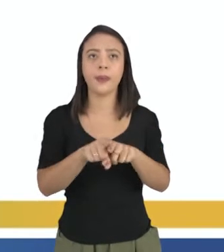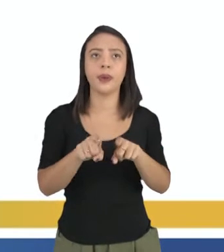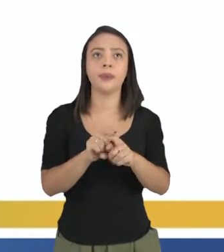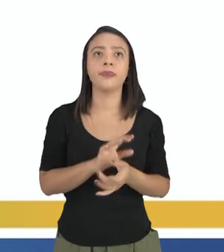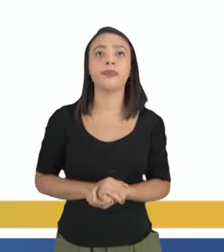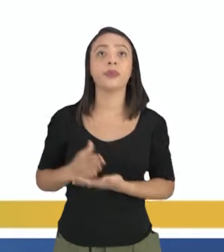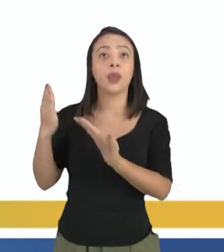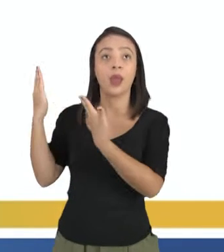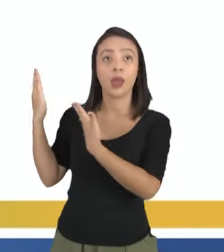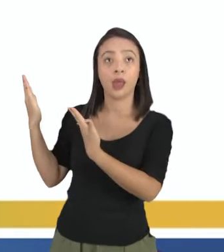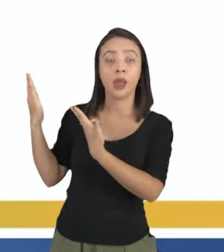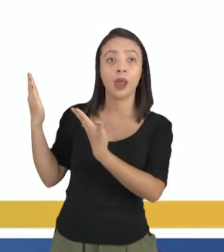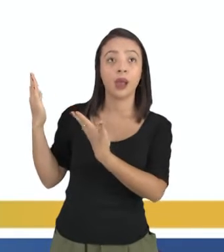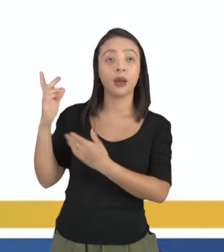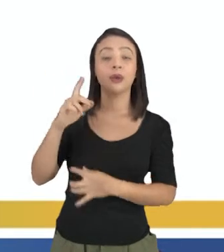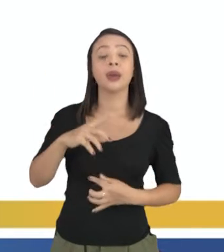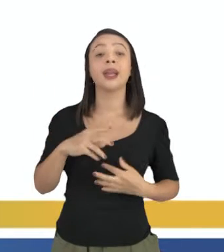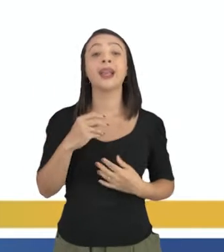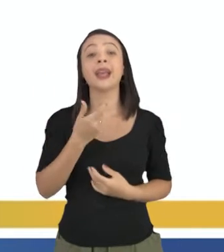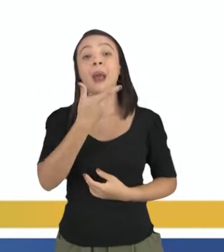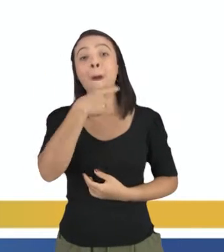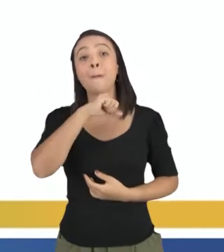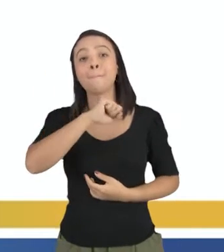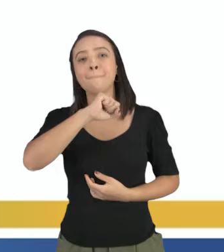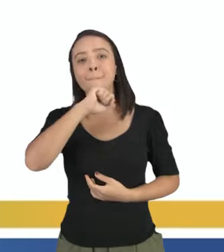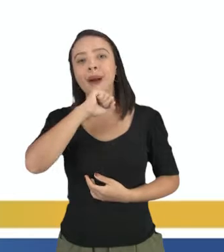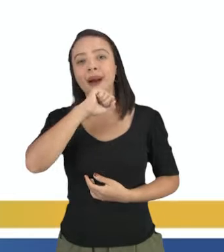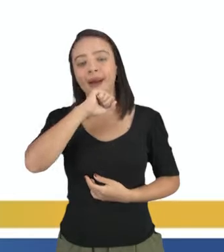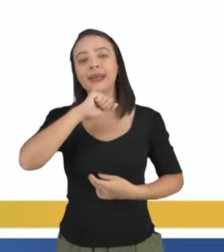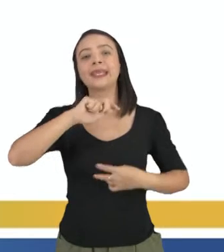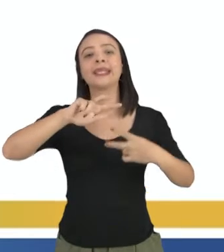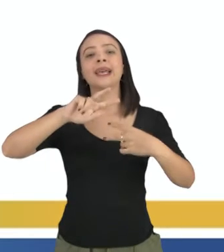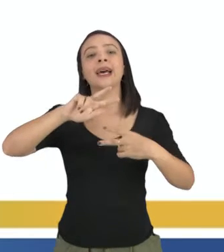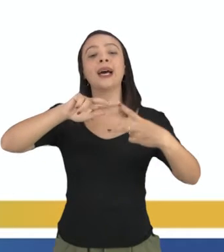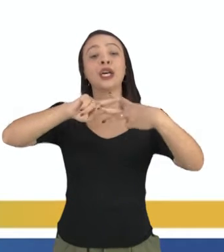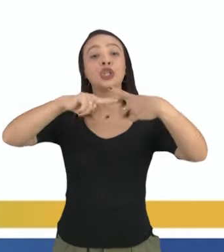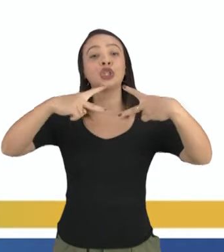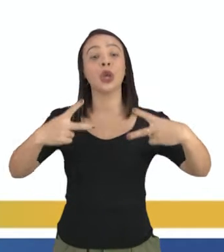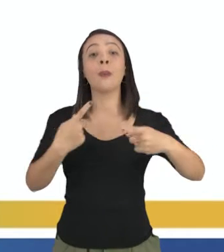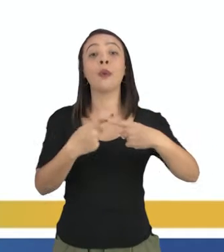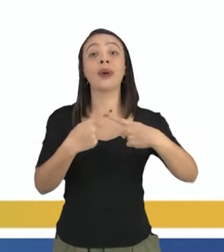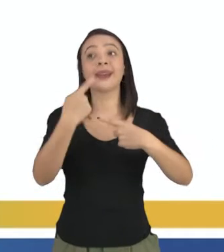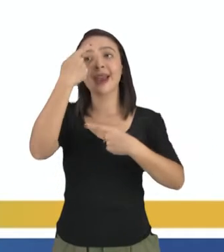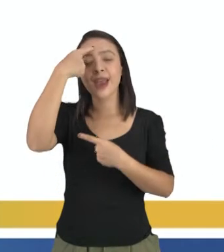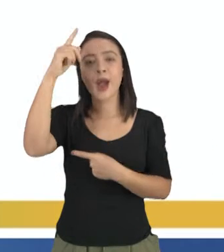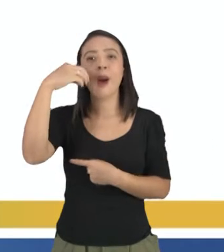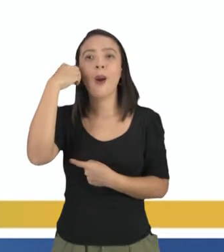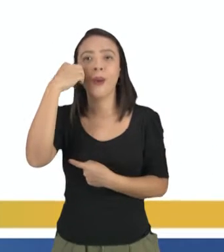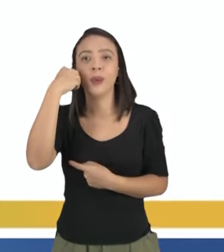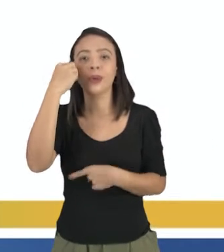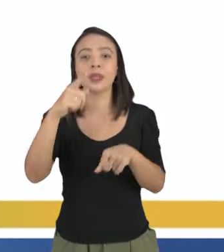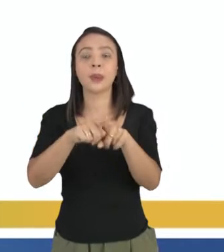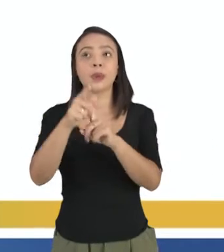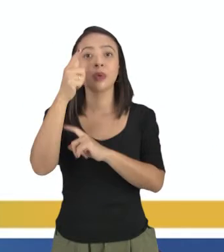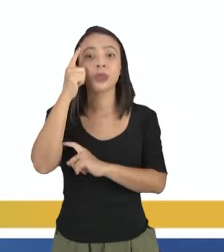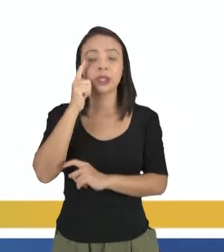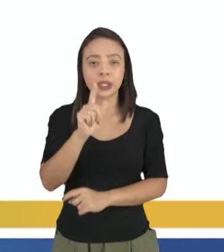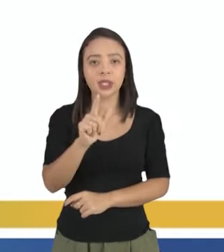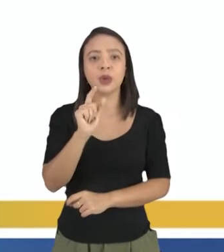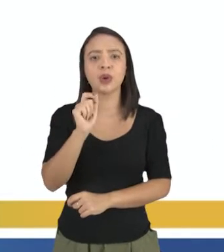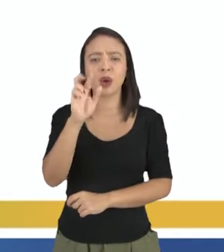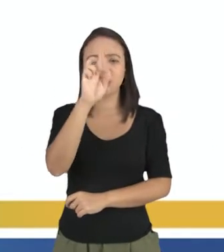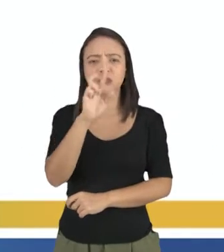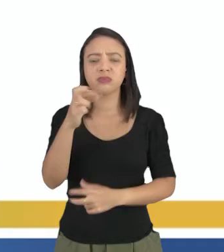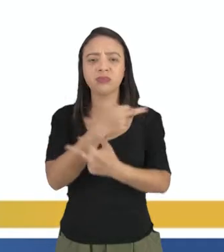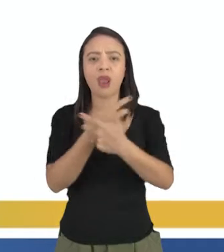Mendel, ele foi considerado o pai da genética. Por quê? Porque ele fez um experimento, que a gente vai ver, e ele conseguiu com esse experimento